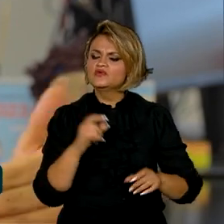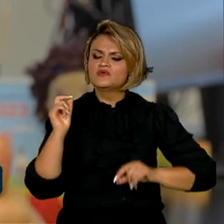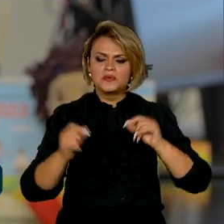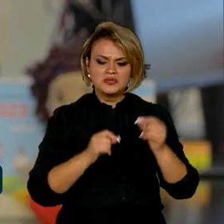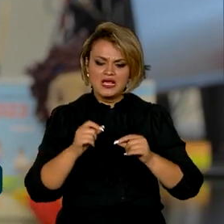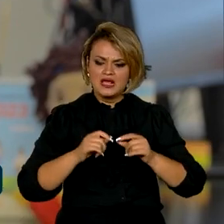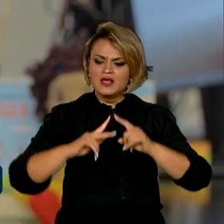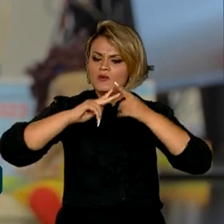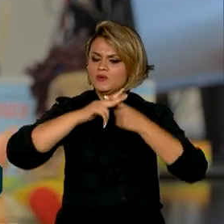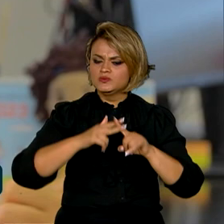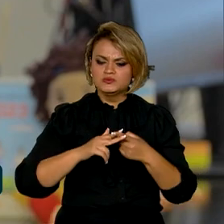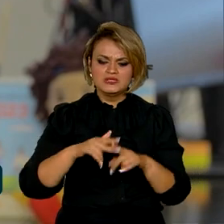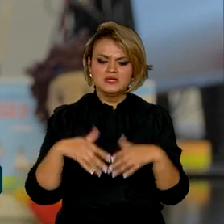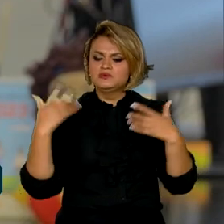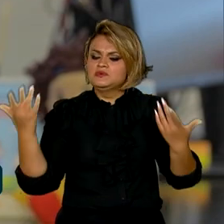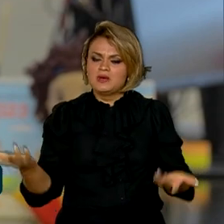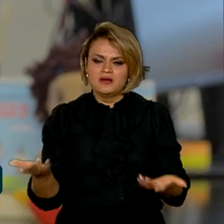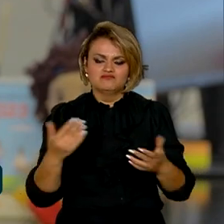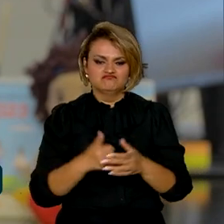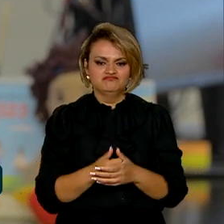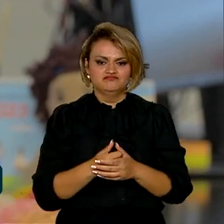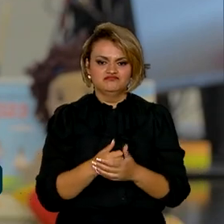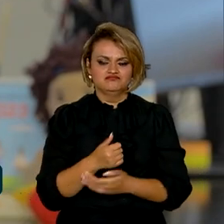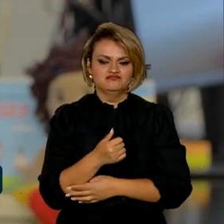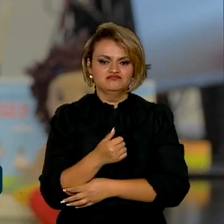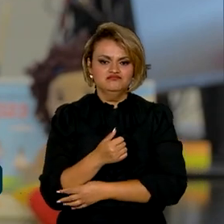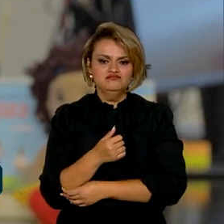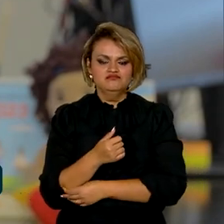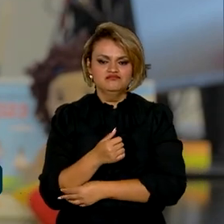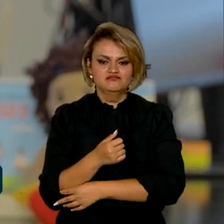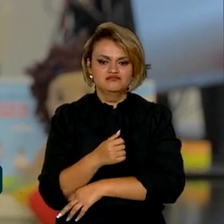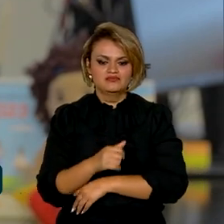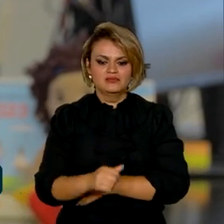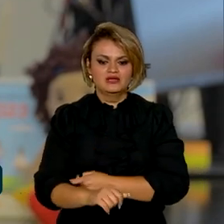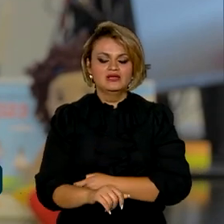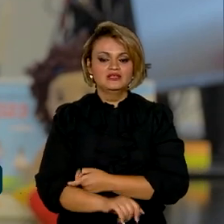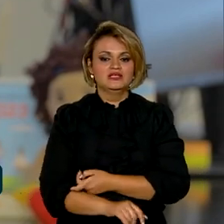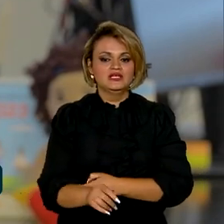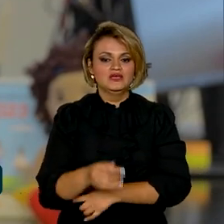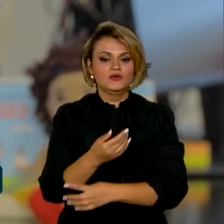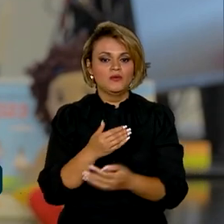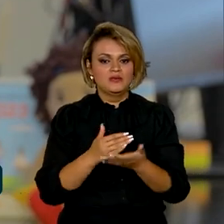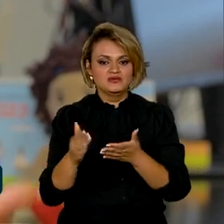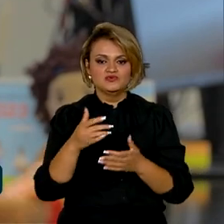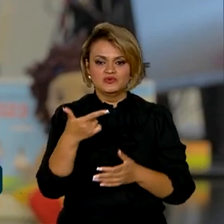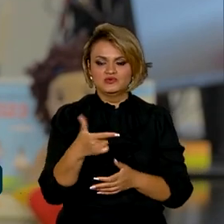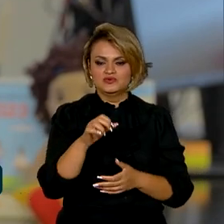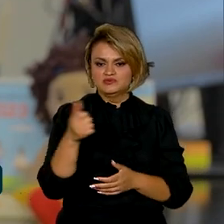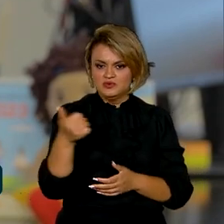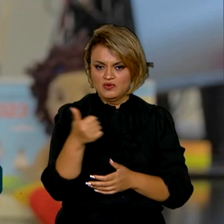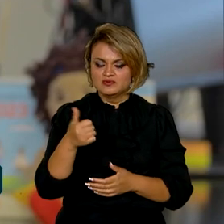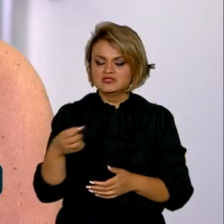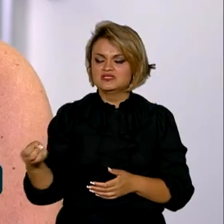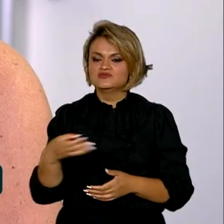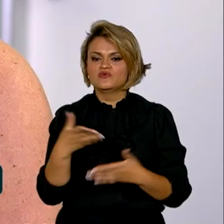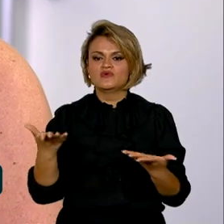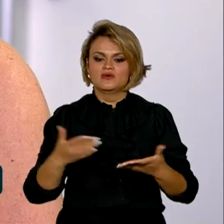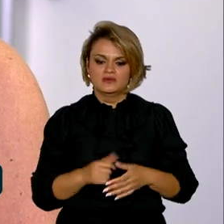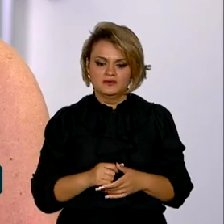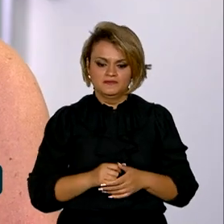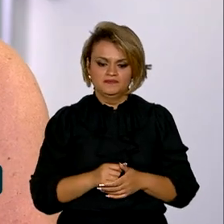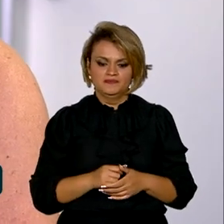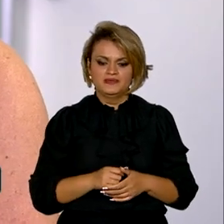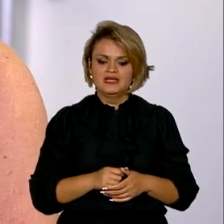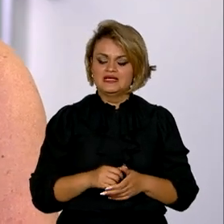uma reformulação do programa de mesmo nome, né? Do plano de mesmo nome que foi, uhum, lançado em 2011. O que vai trazer de novo? O